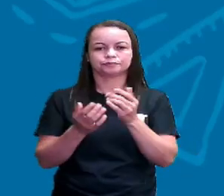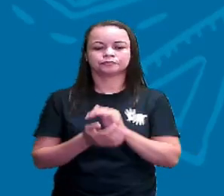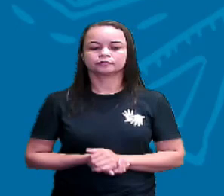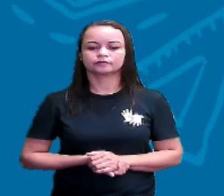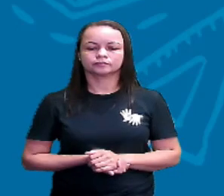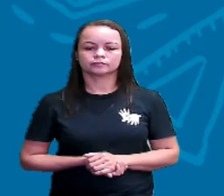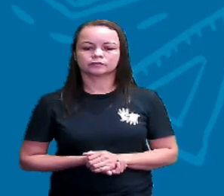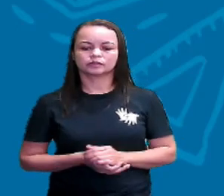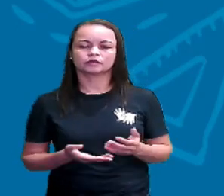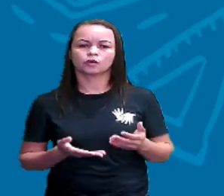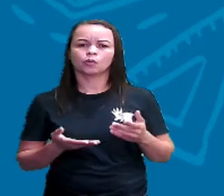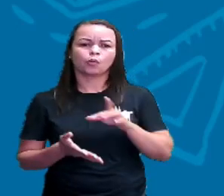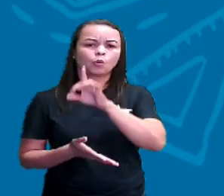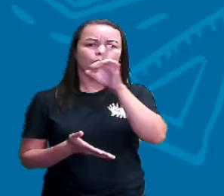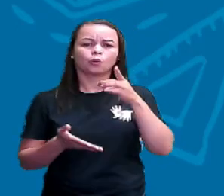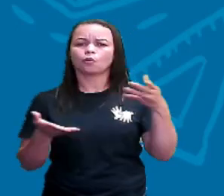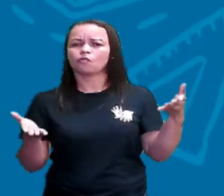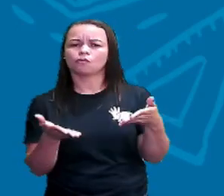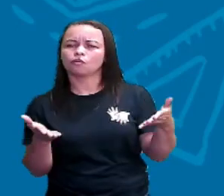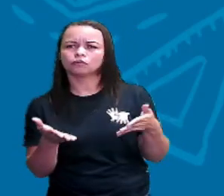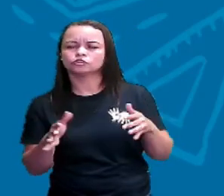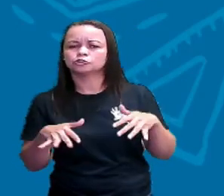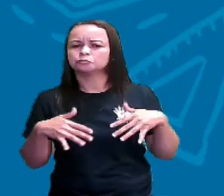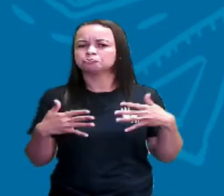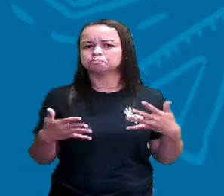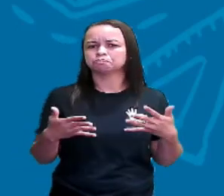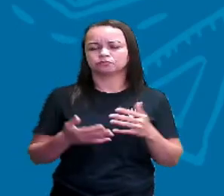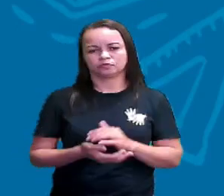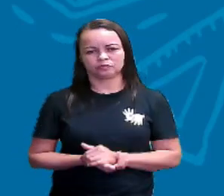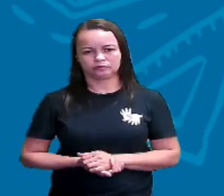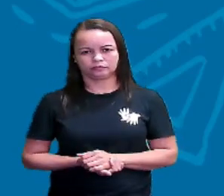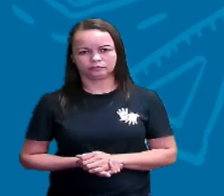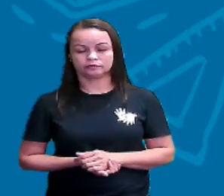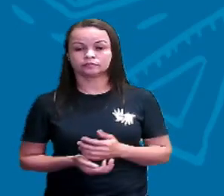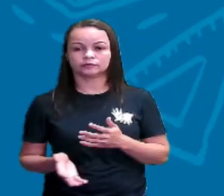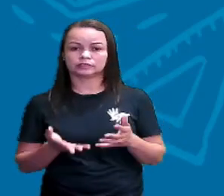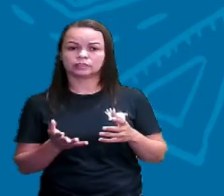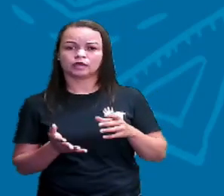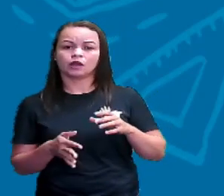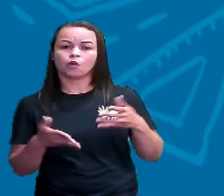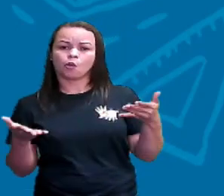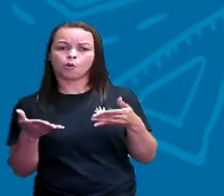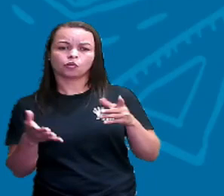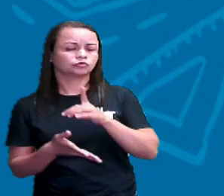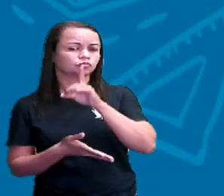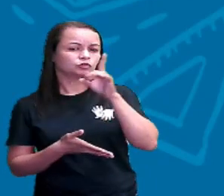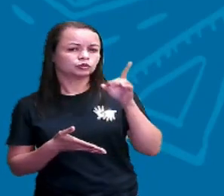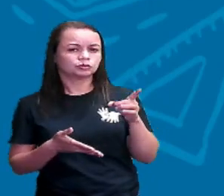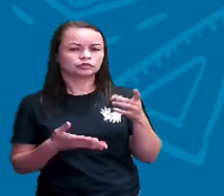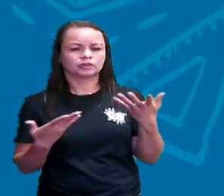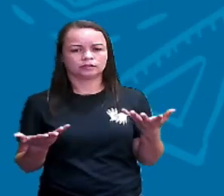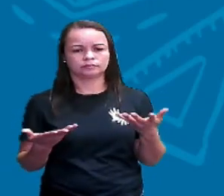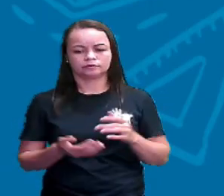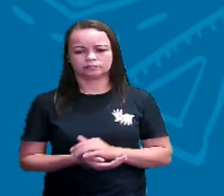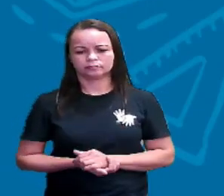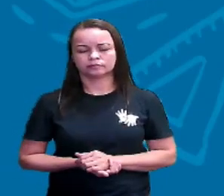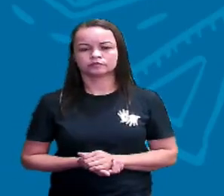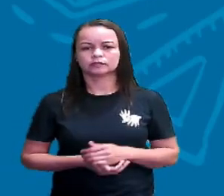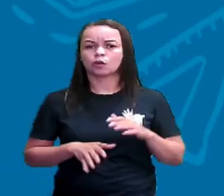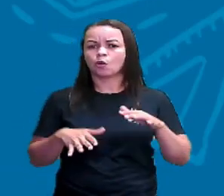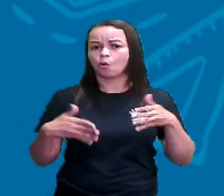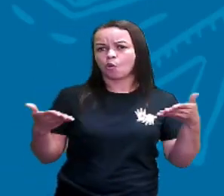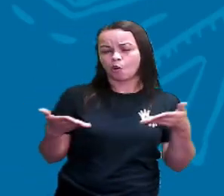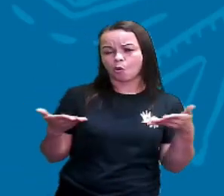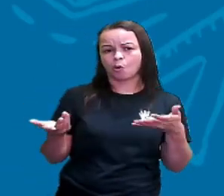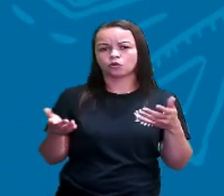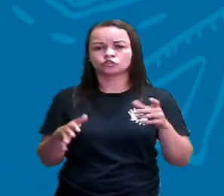quero saber que dia é hoje, eu uso essa pergunta. Que dia é hoje? E aí eu posso responder. Hoy es lunes,